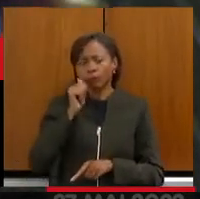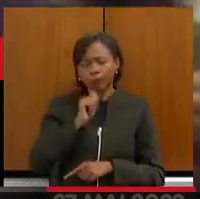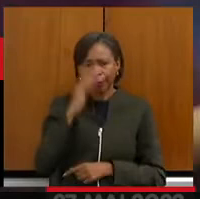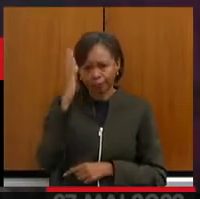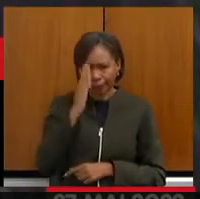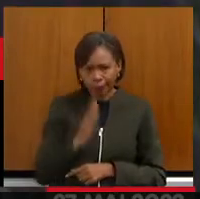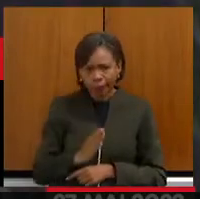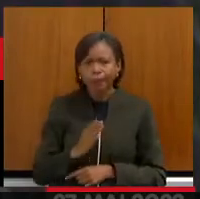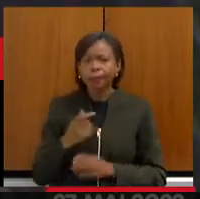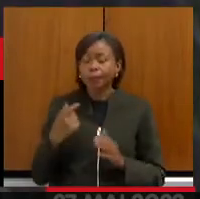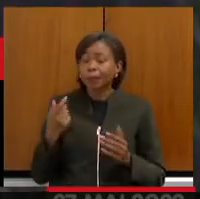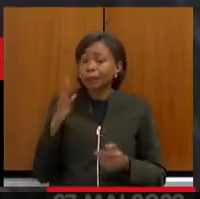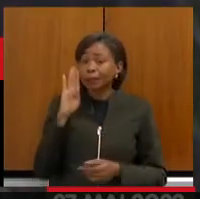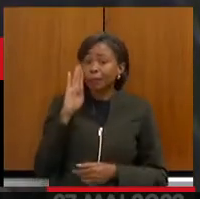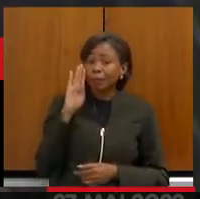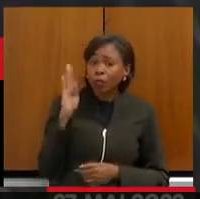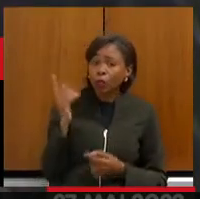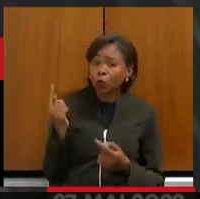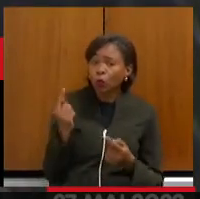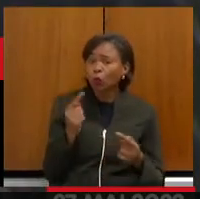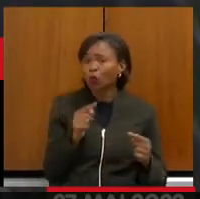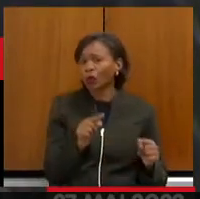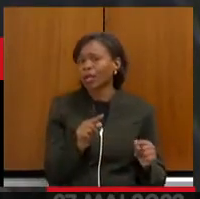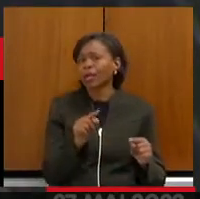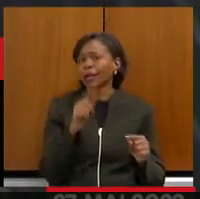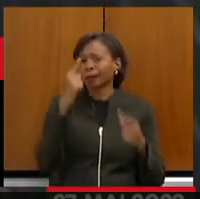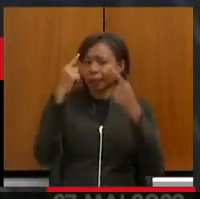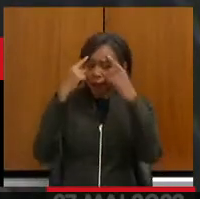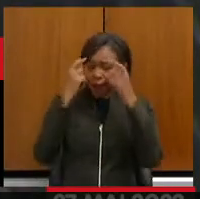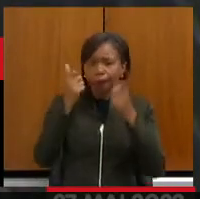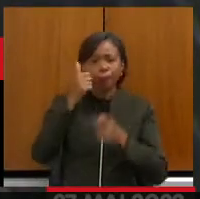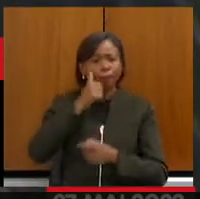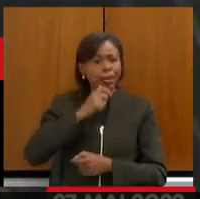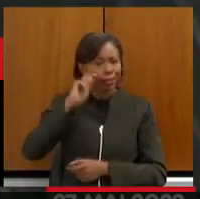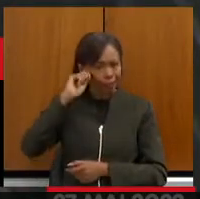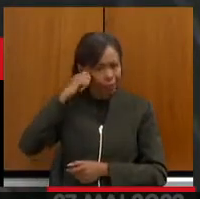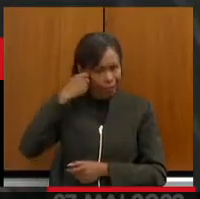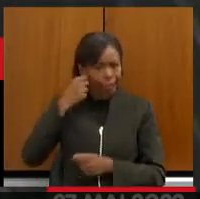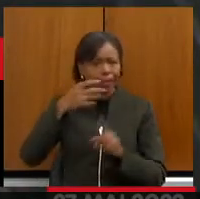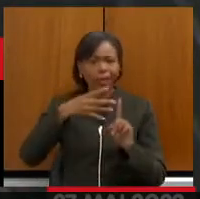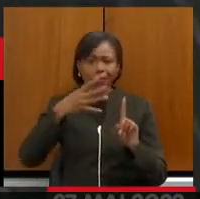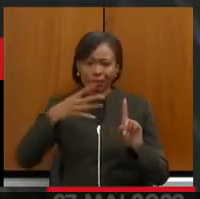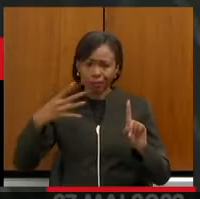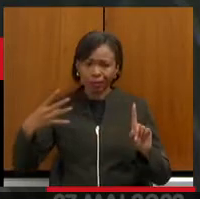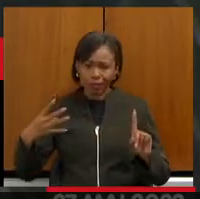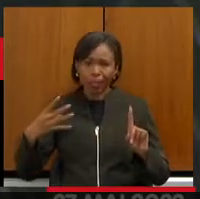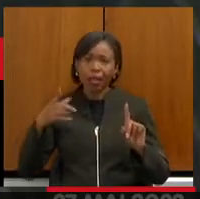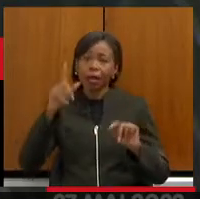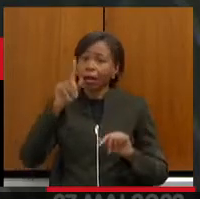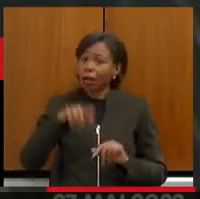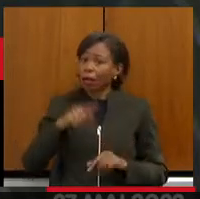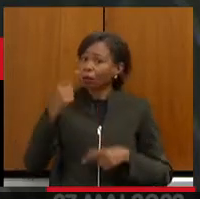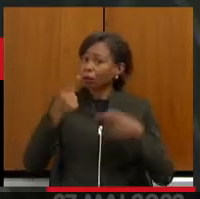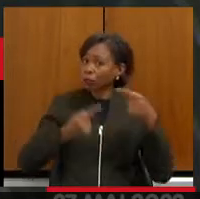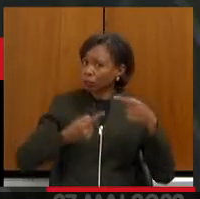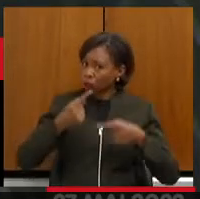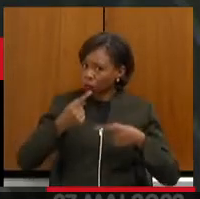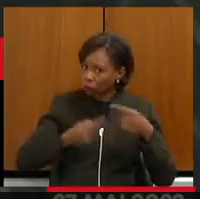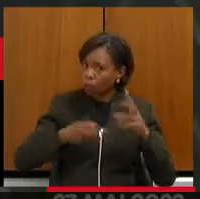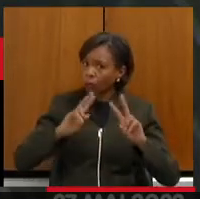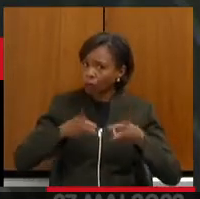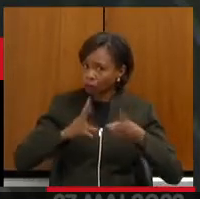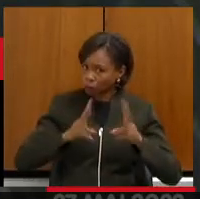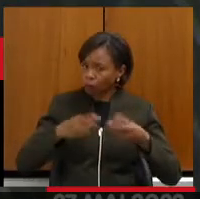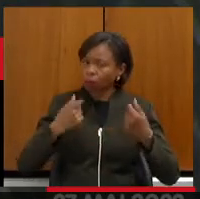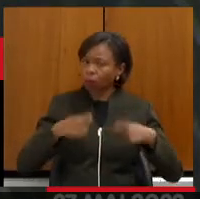as mulheres negras e LGBT que ia mais essa é uma discussão que a gente não pode